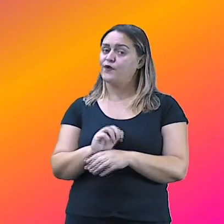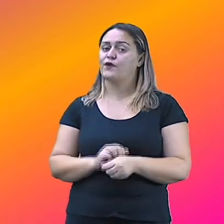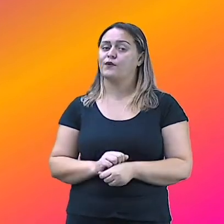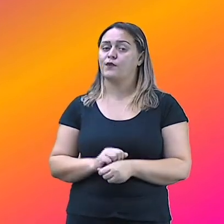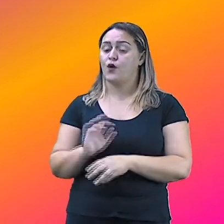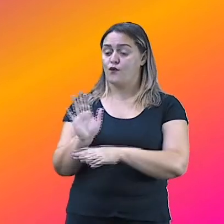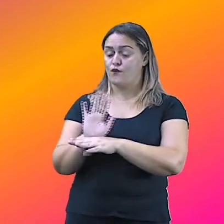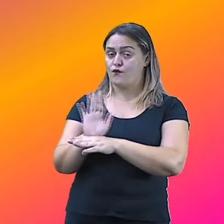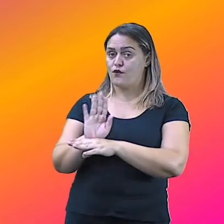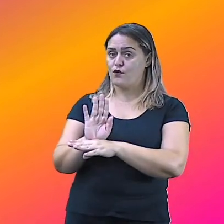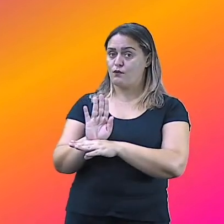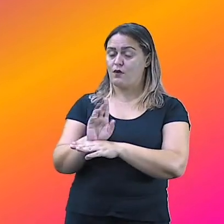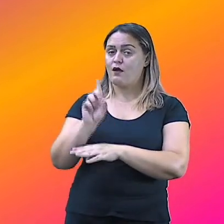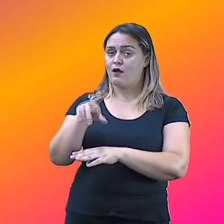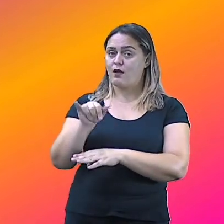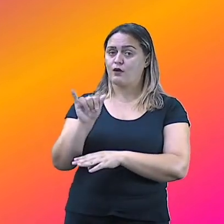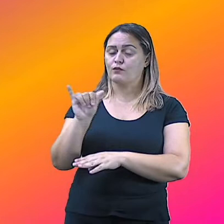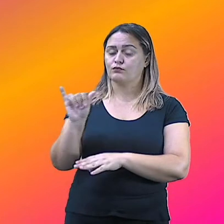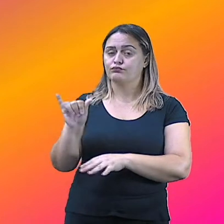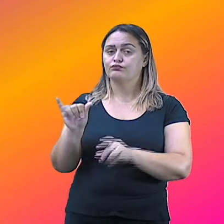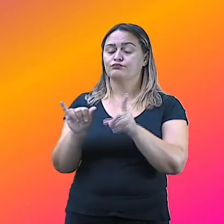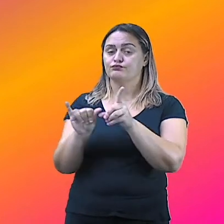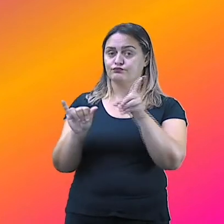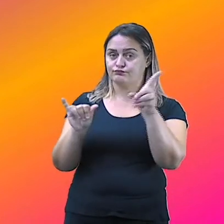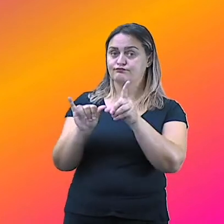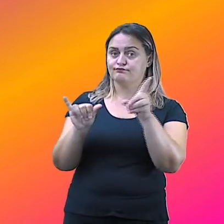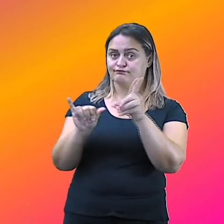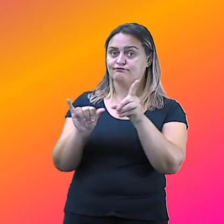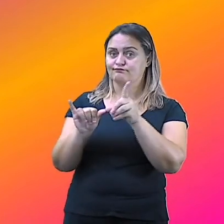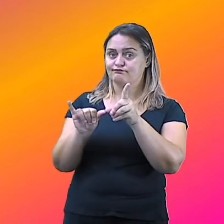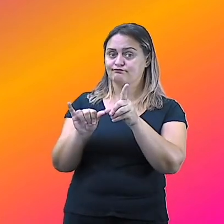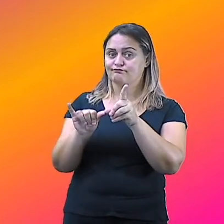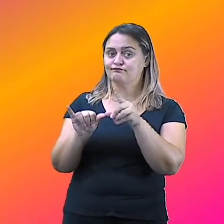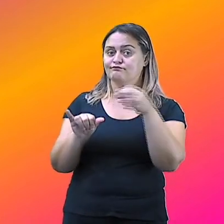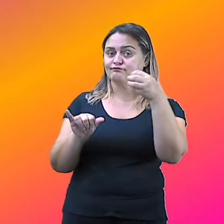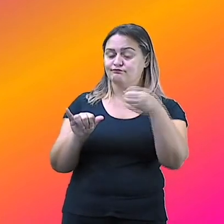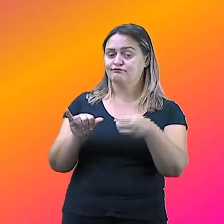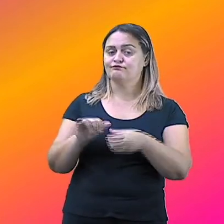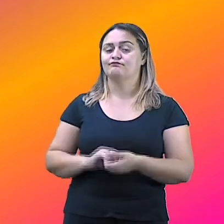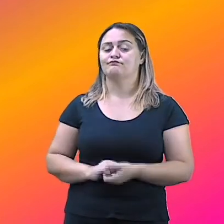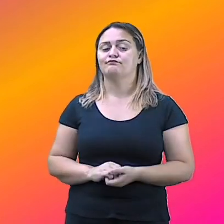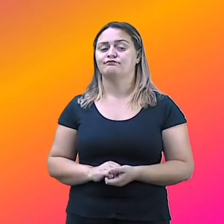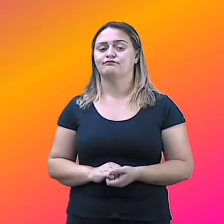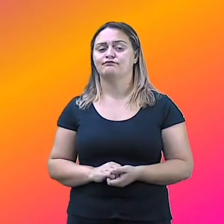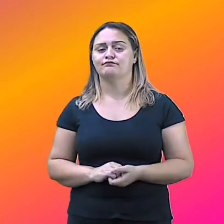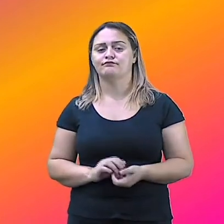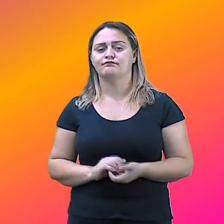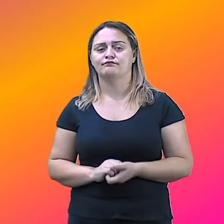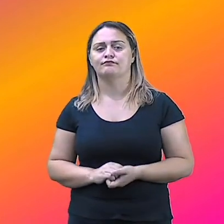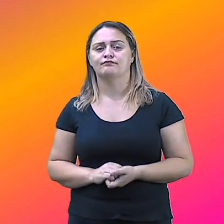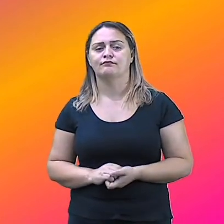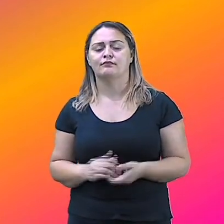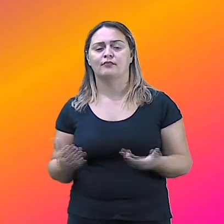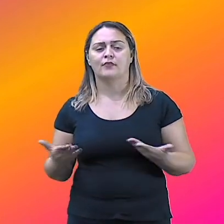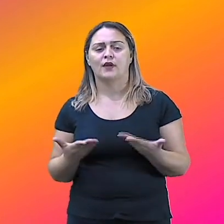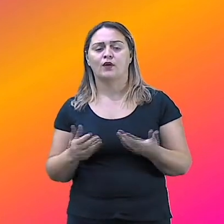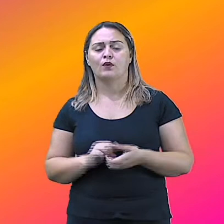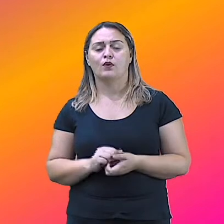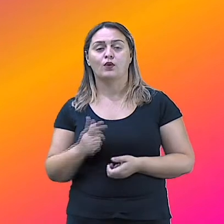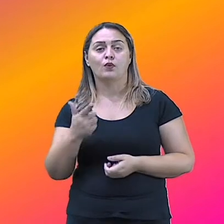objeto direto. A professora assistiu ao filme com